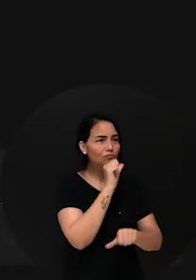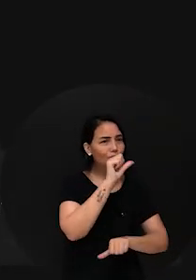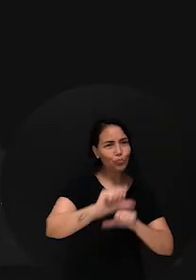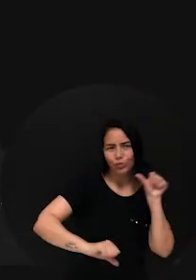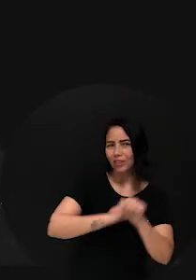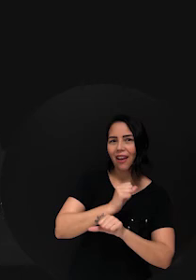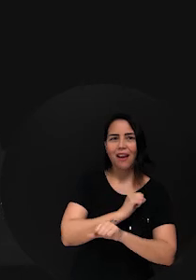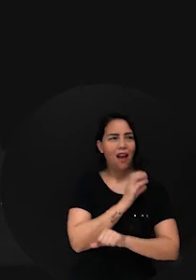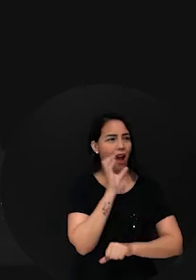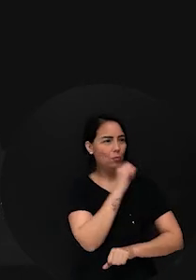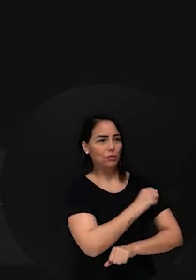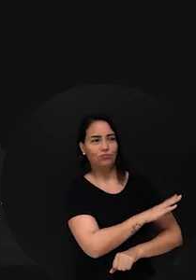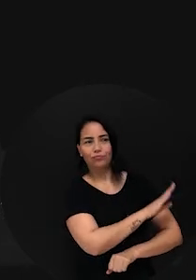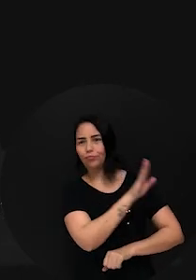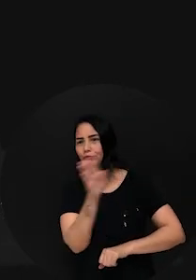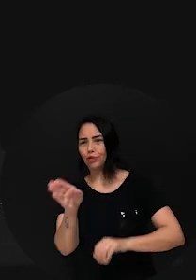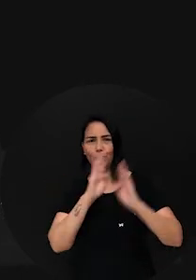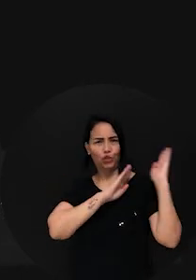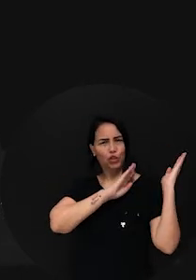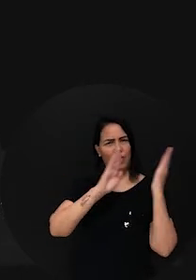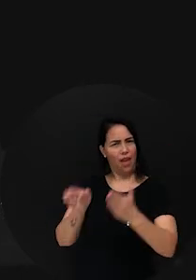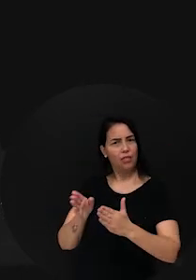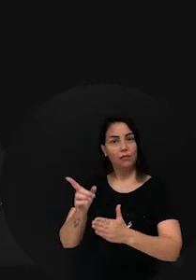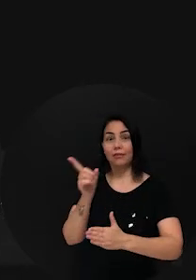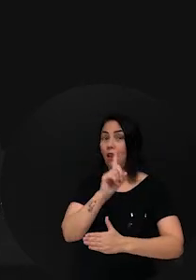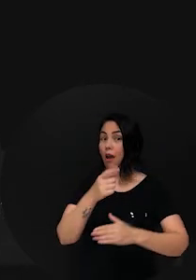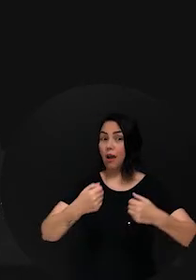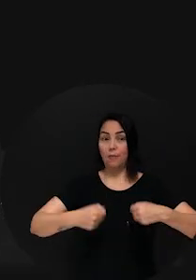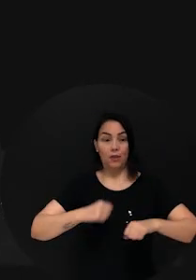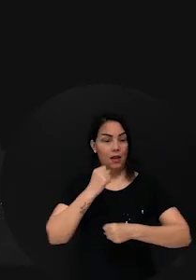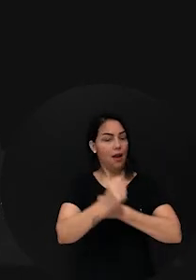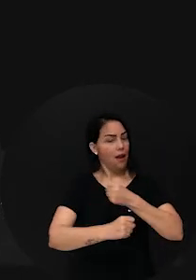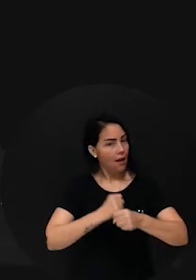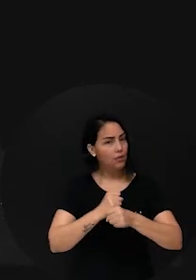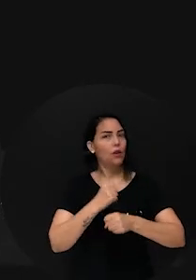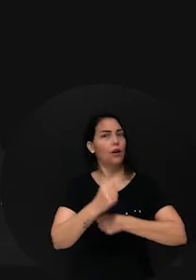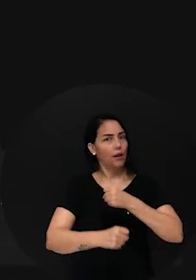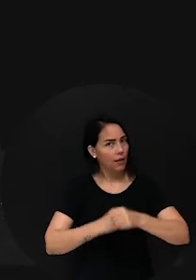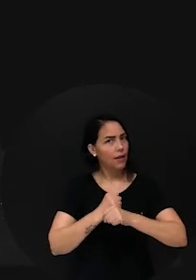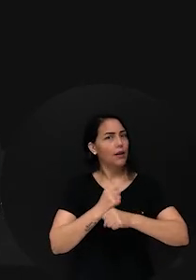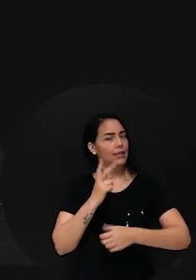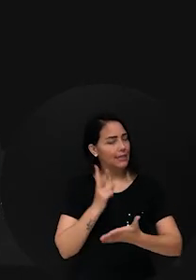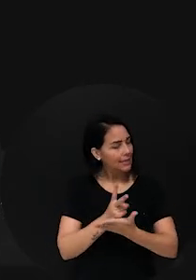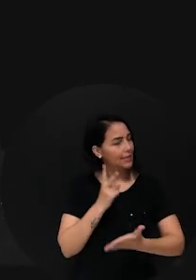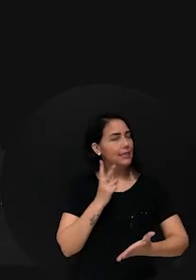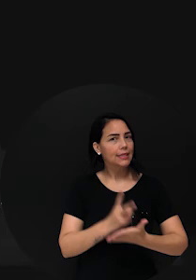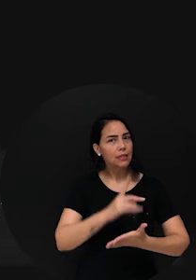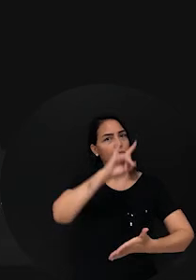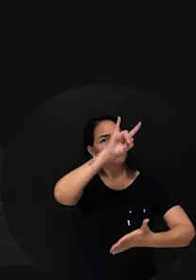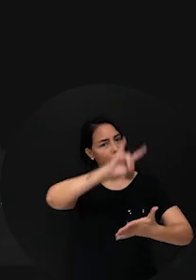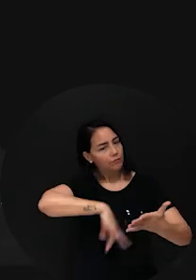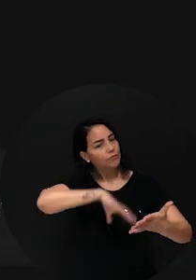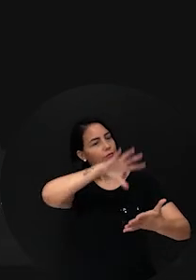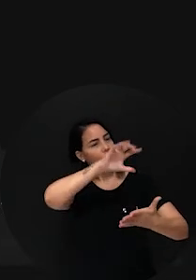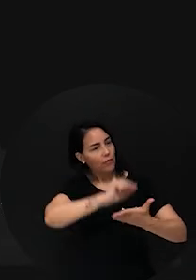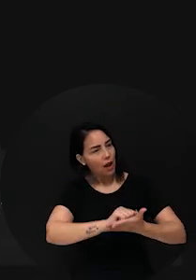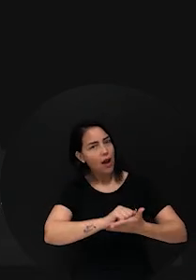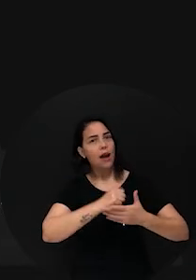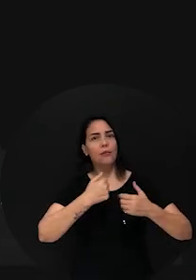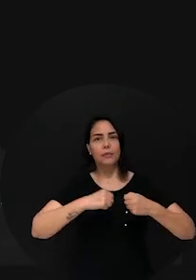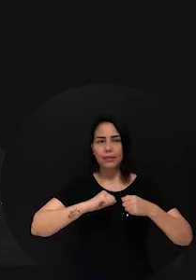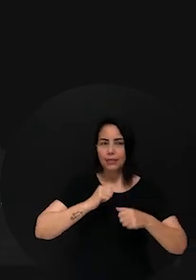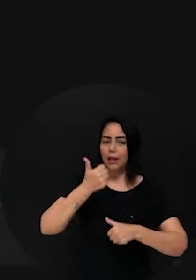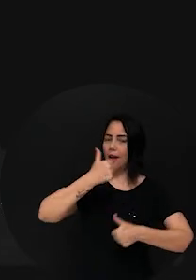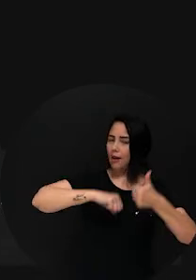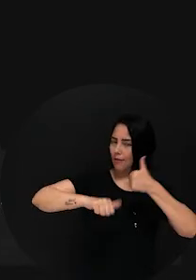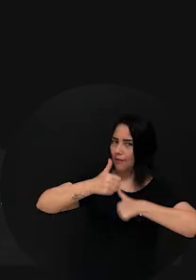inscrição. Então, todos os alunos, eles têm que refazer, têm que passar, têm que estar com a média de frequência em dia, tá? Até